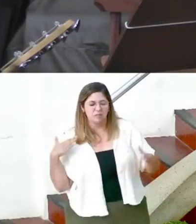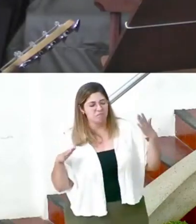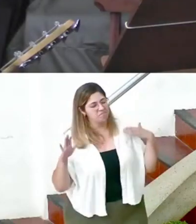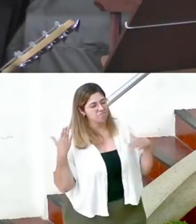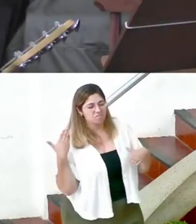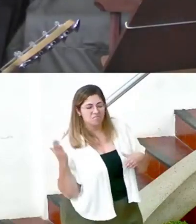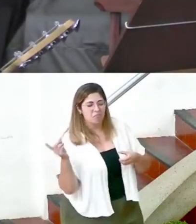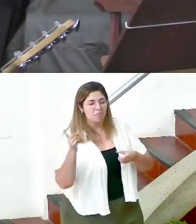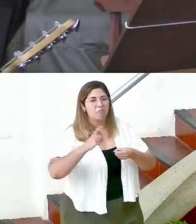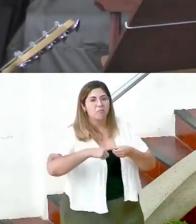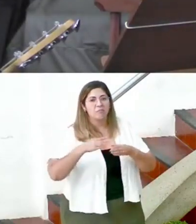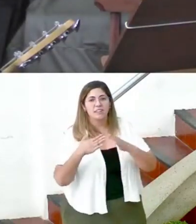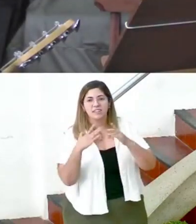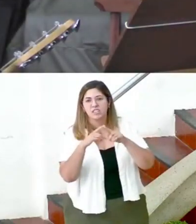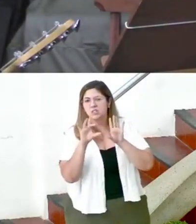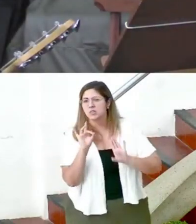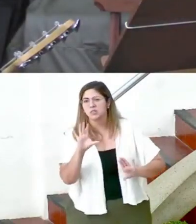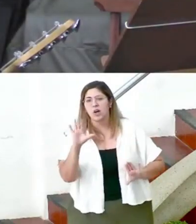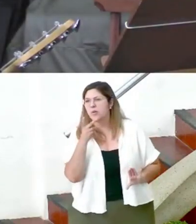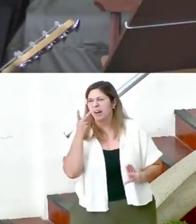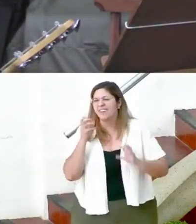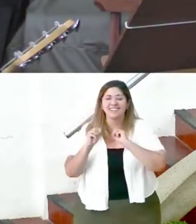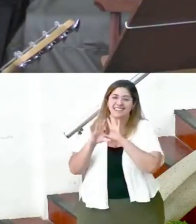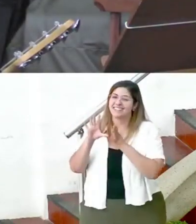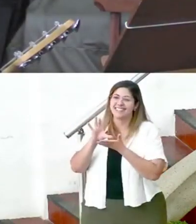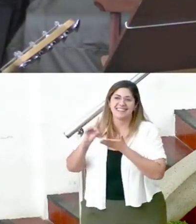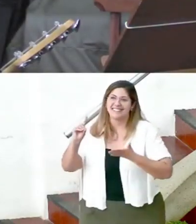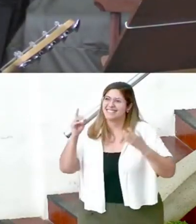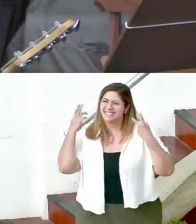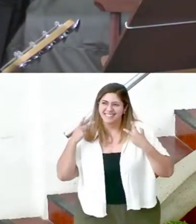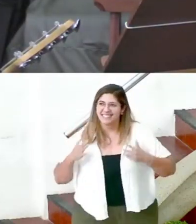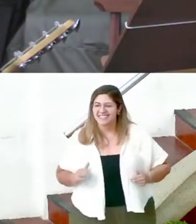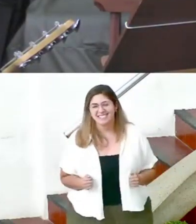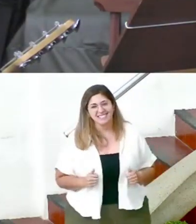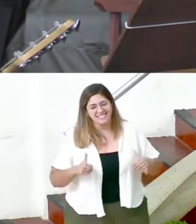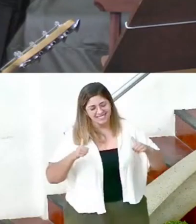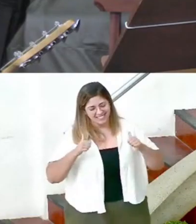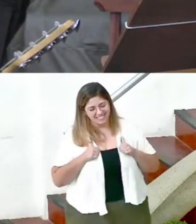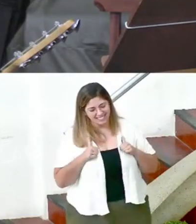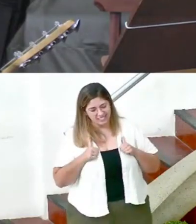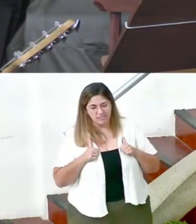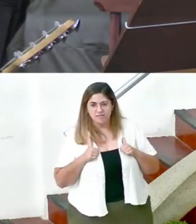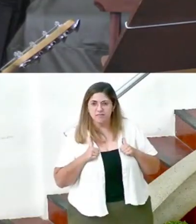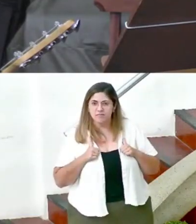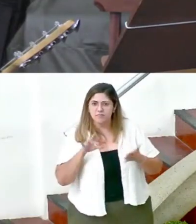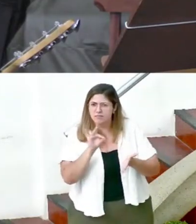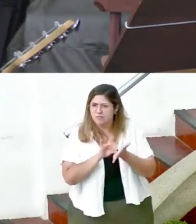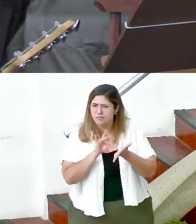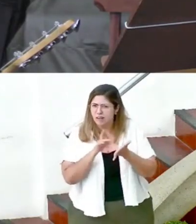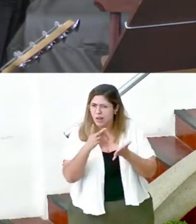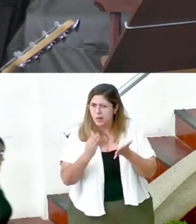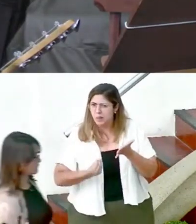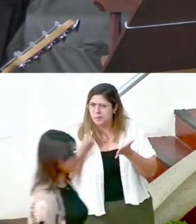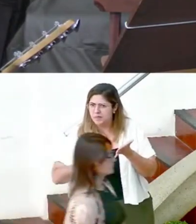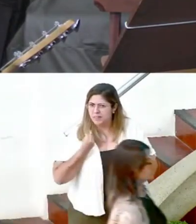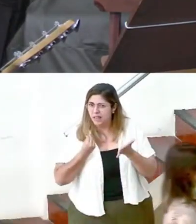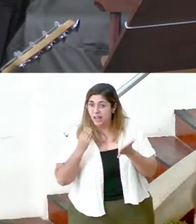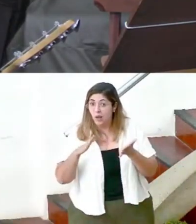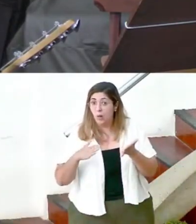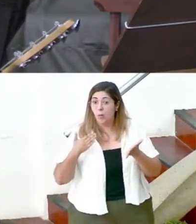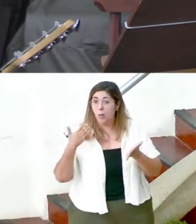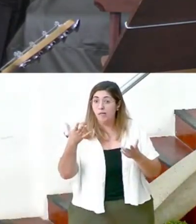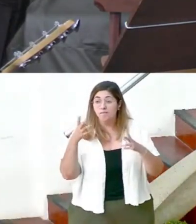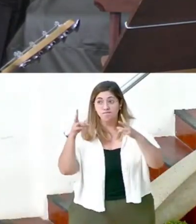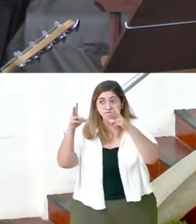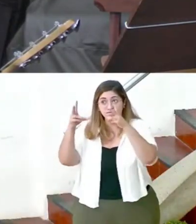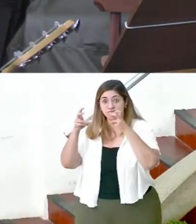a Deus? Eu vou defender duas ideias aqui. Que a gente dá mesmo glória a Deus quando a gente reconhece